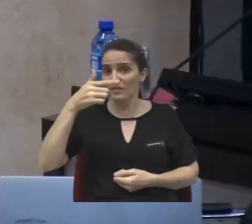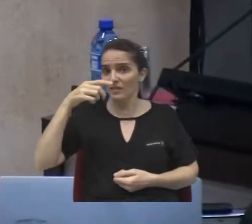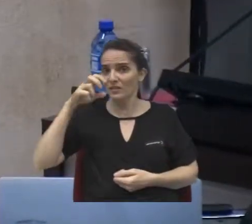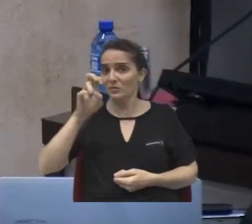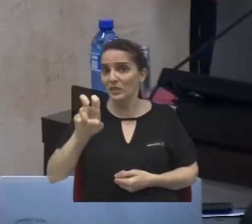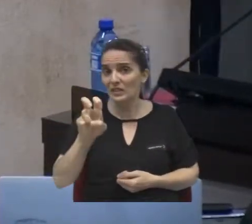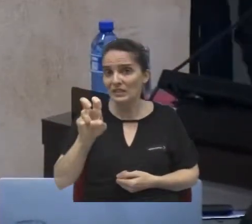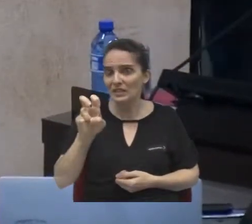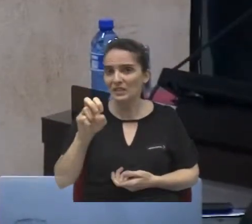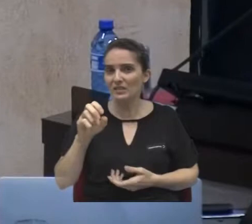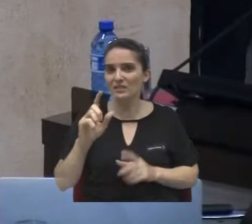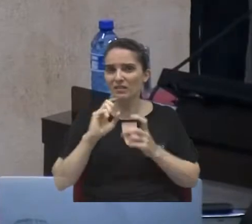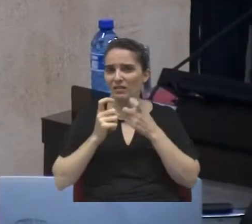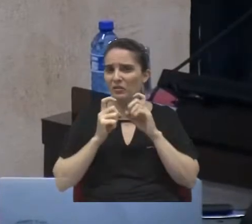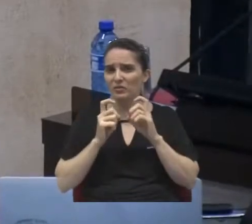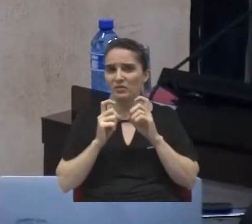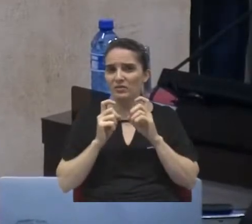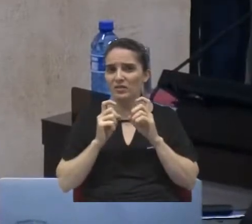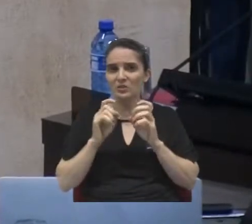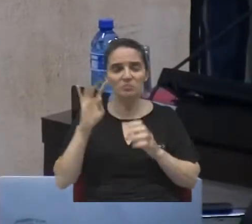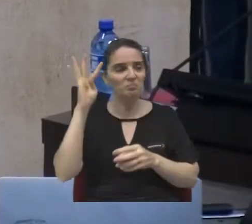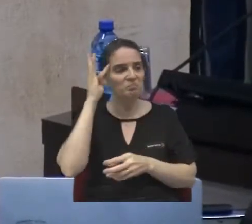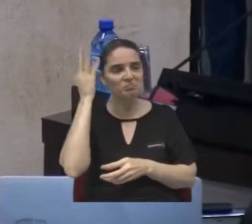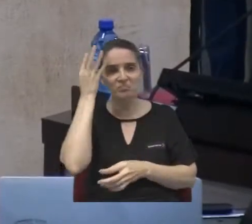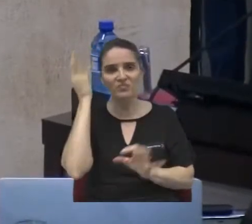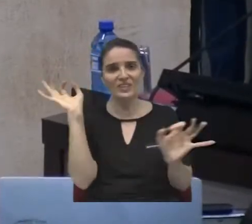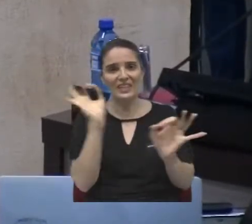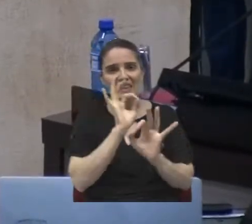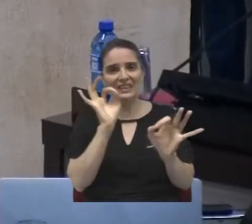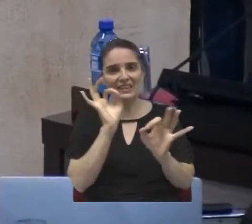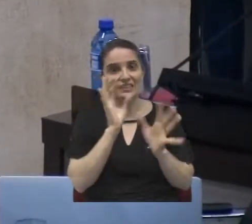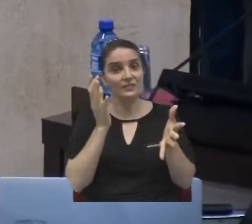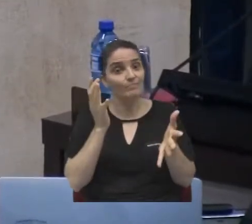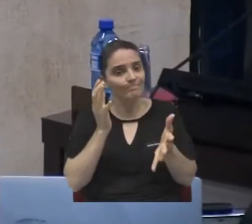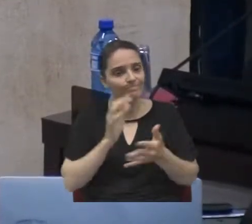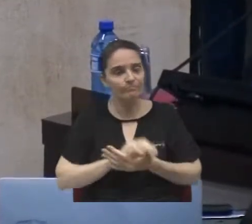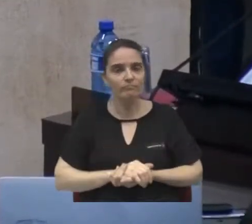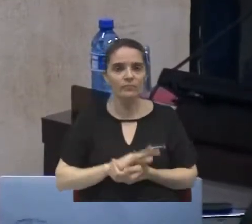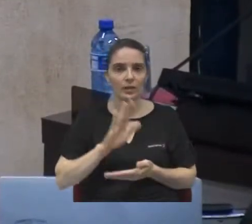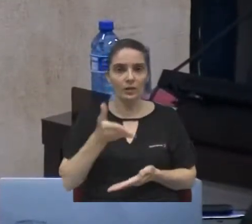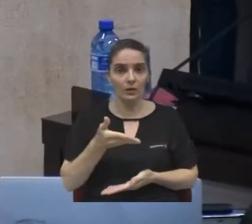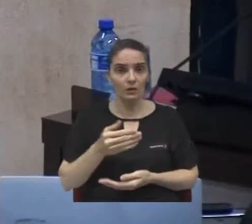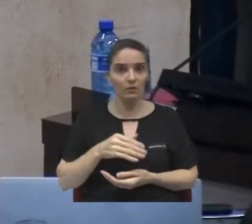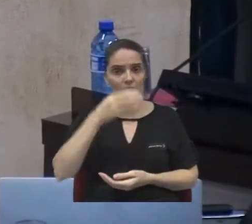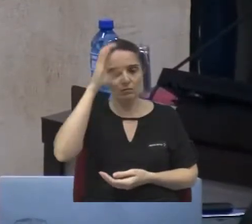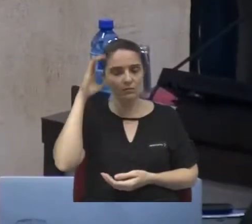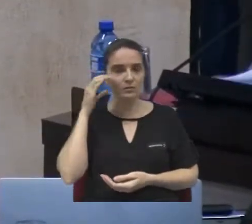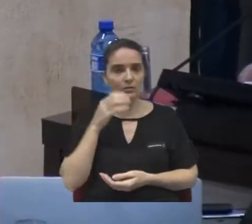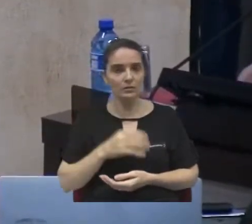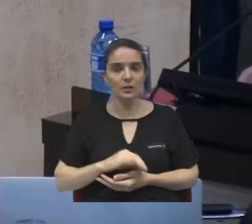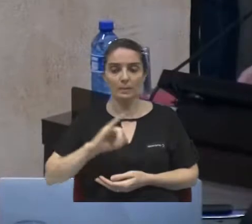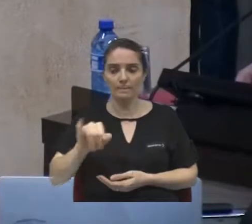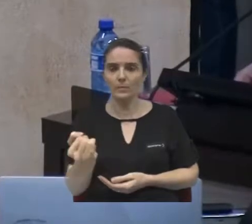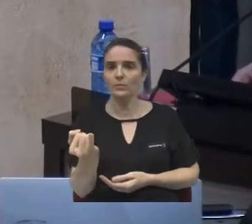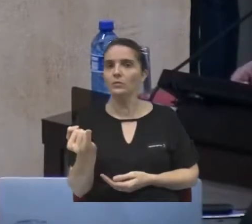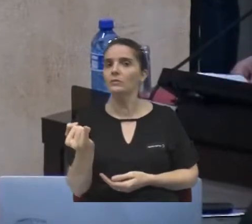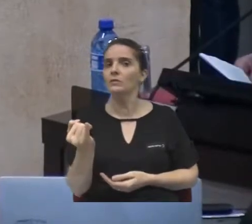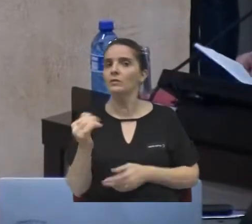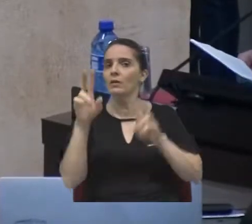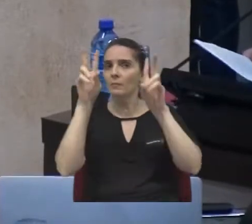até o presente momento nós não temos resolução desse ponto. Eu gostaria de aproveitar, dentro da temática de